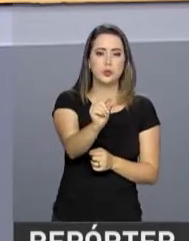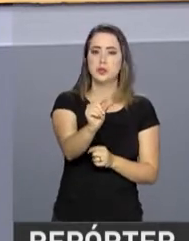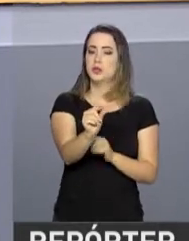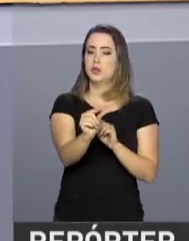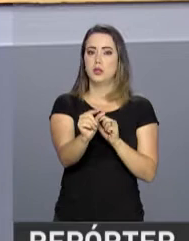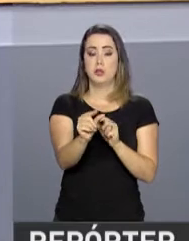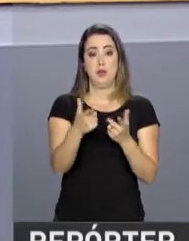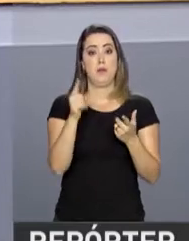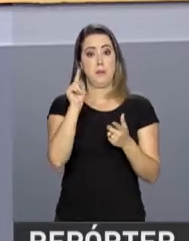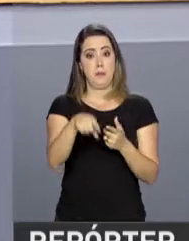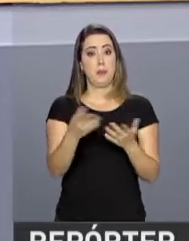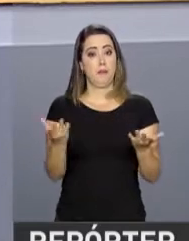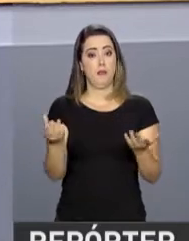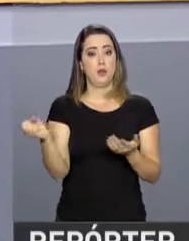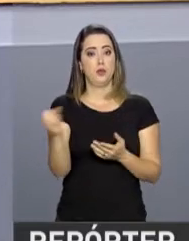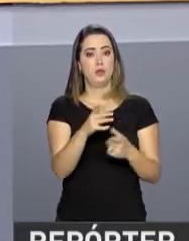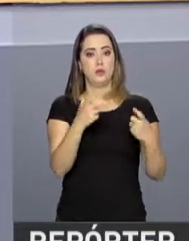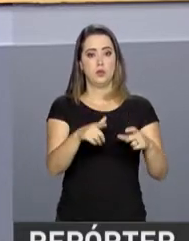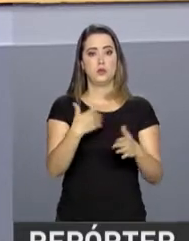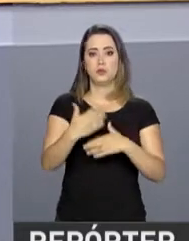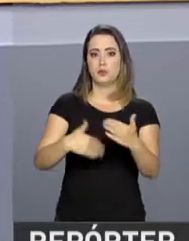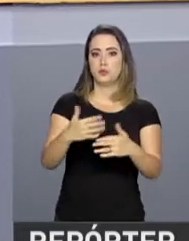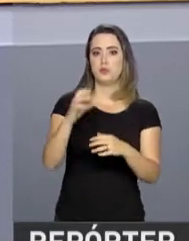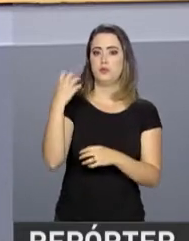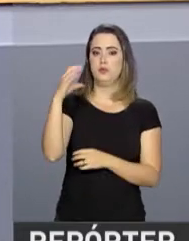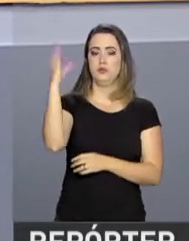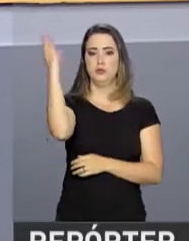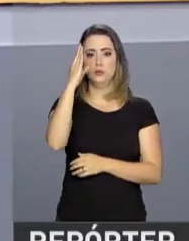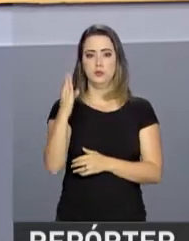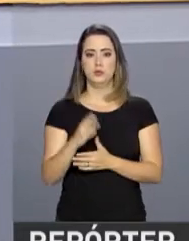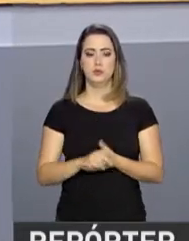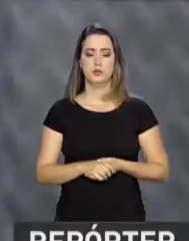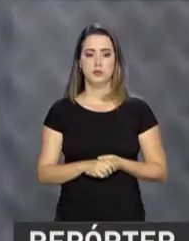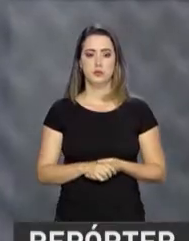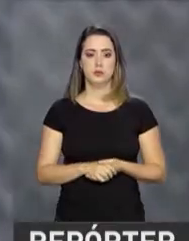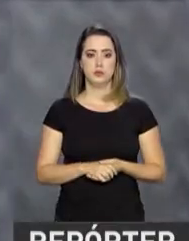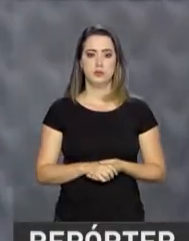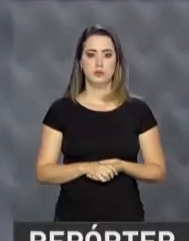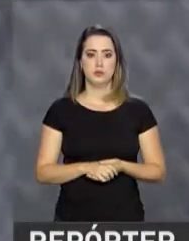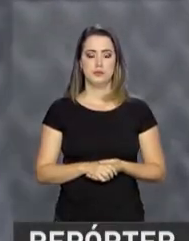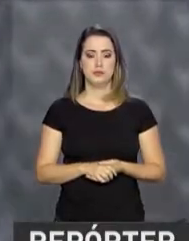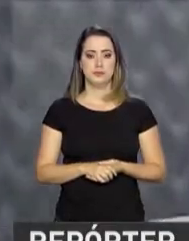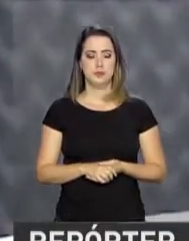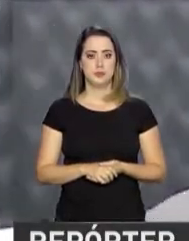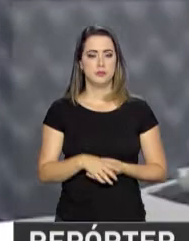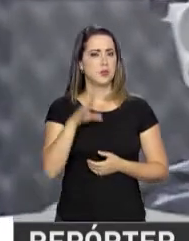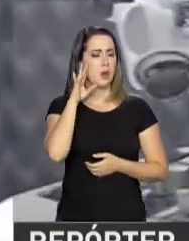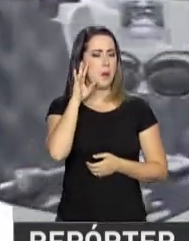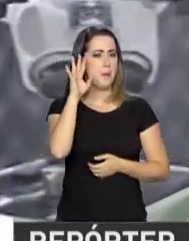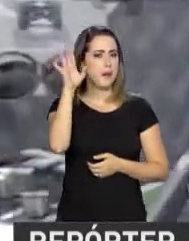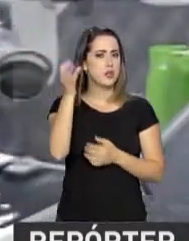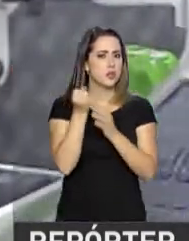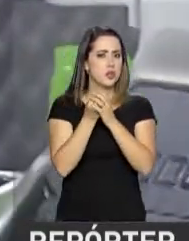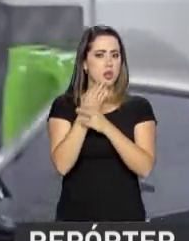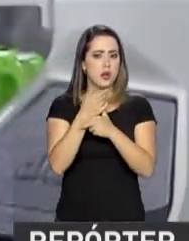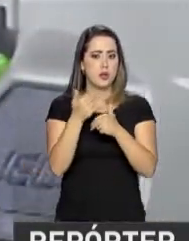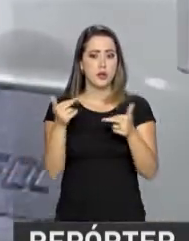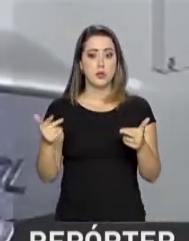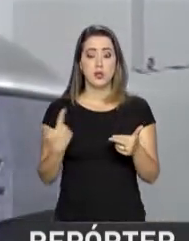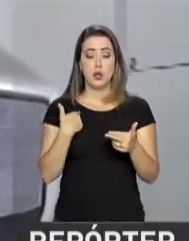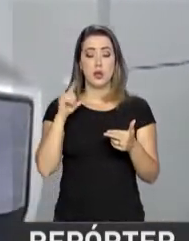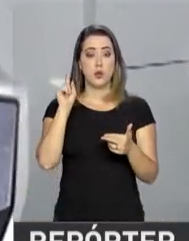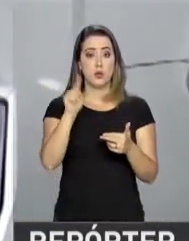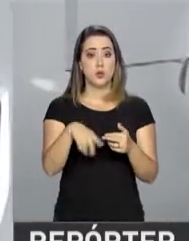geração vai contribuir para o desenvolvimento científico no brasil imagina criar produtos numa